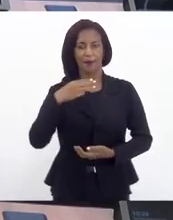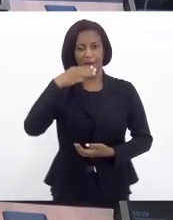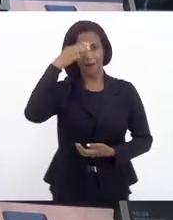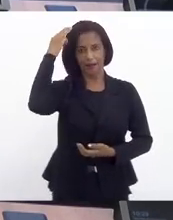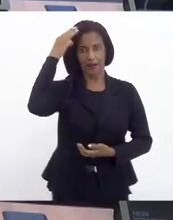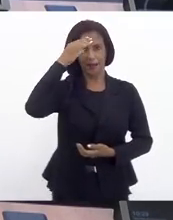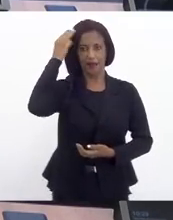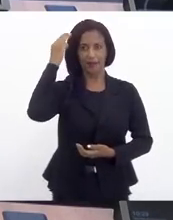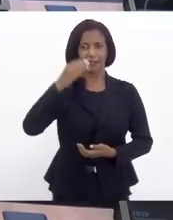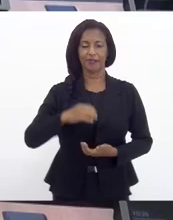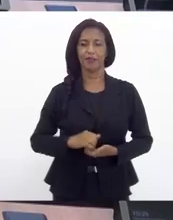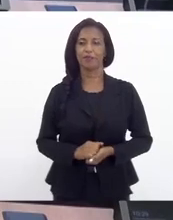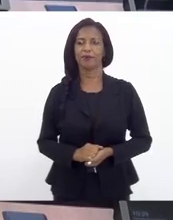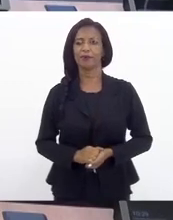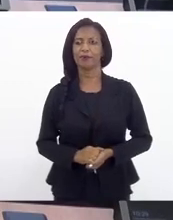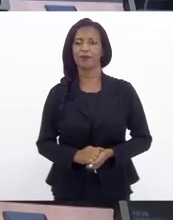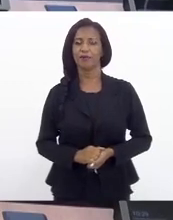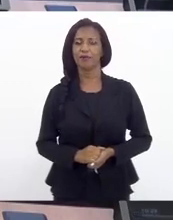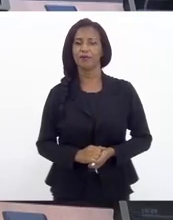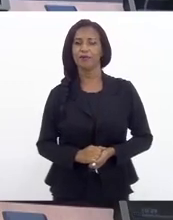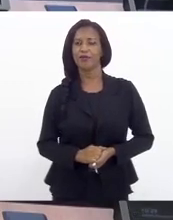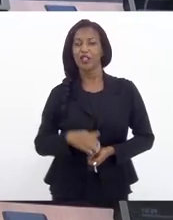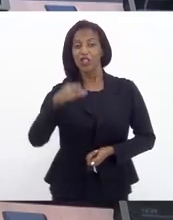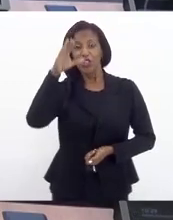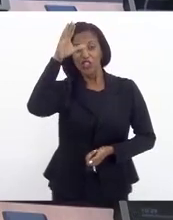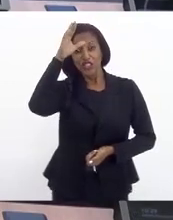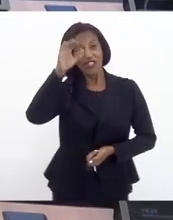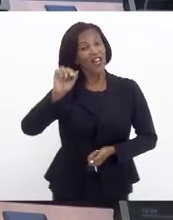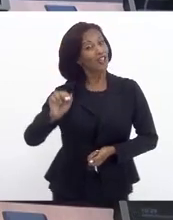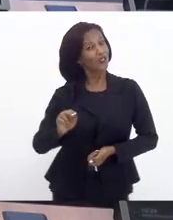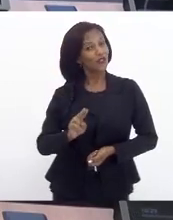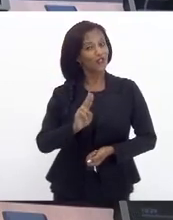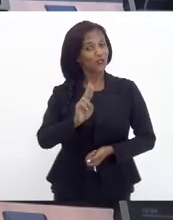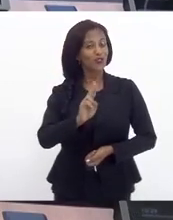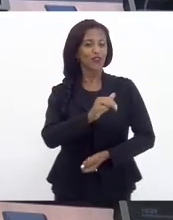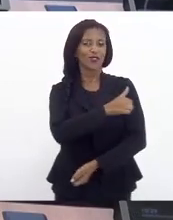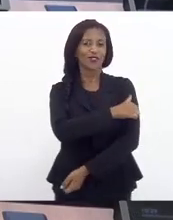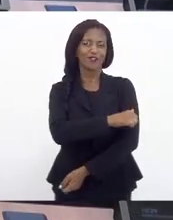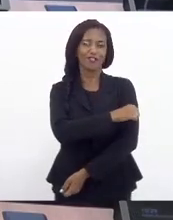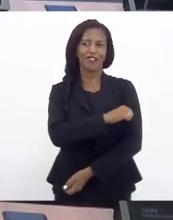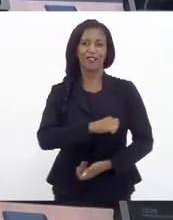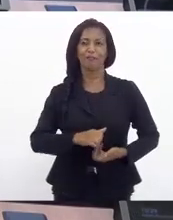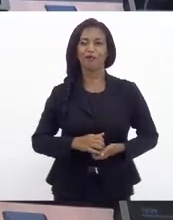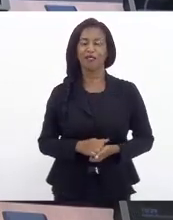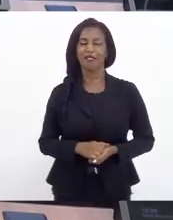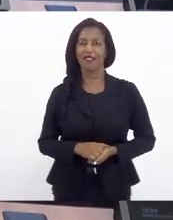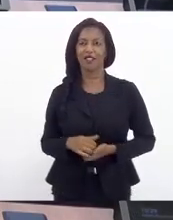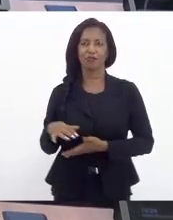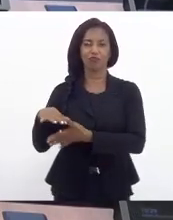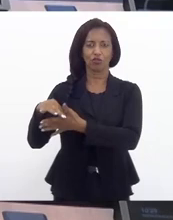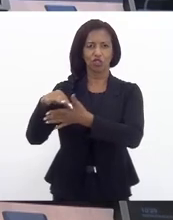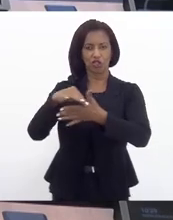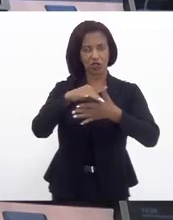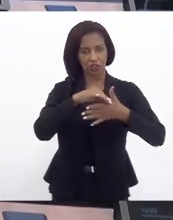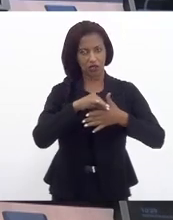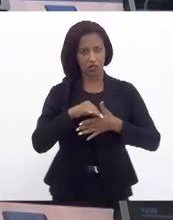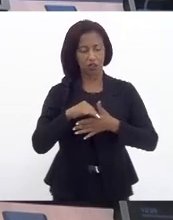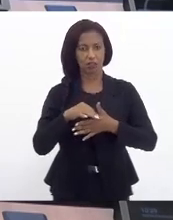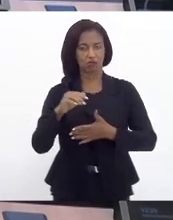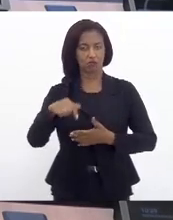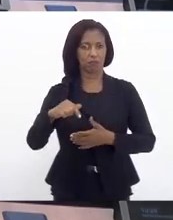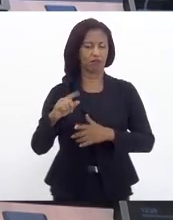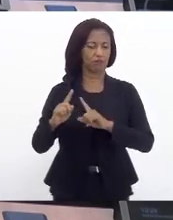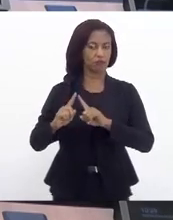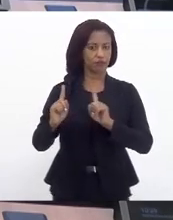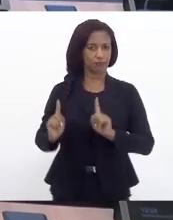Pacheco, deputada Enfermeira Rejane, os representantes aqui, os